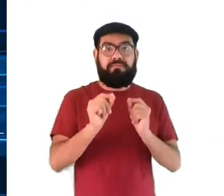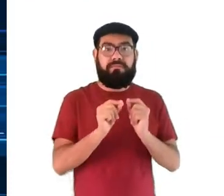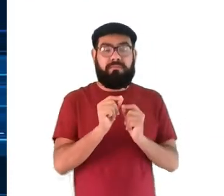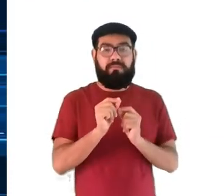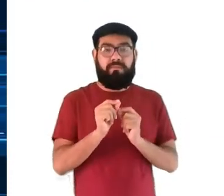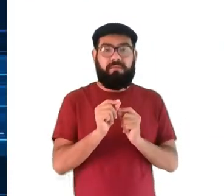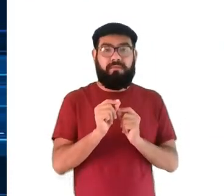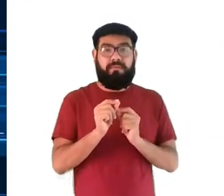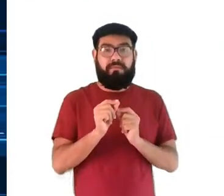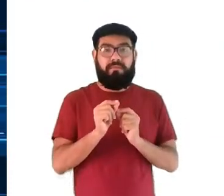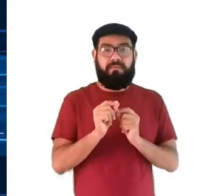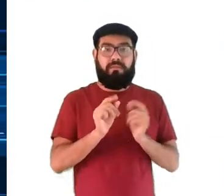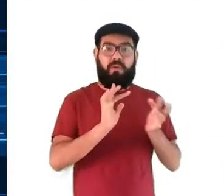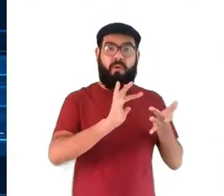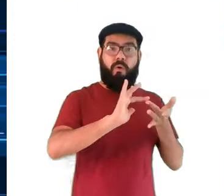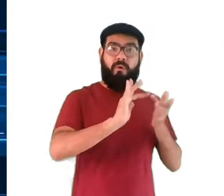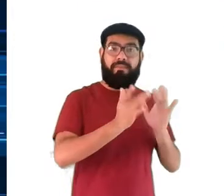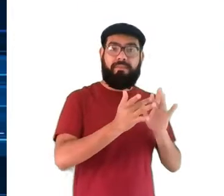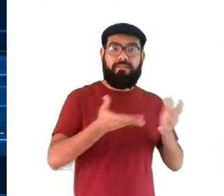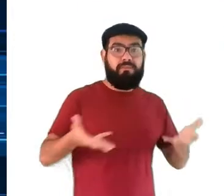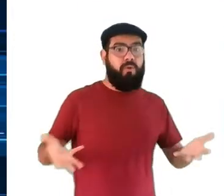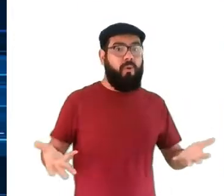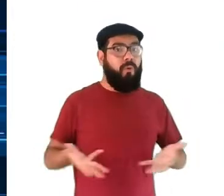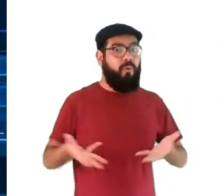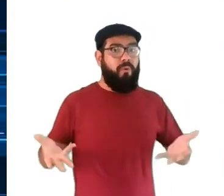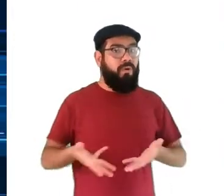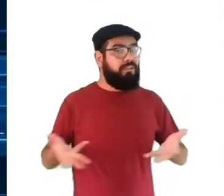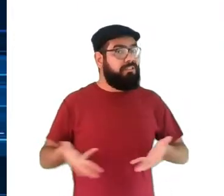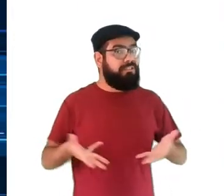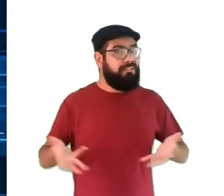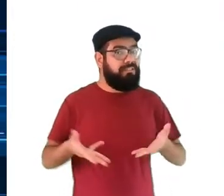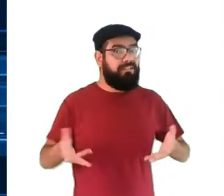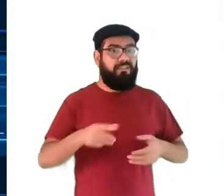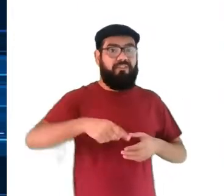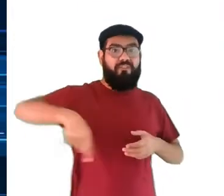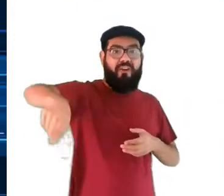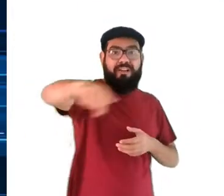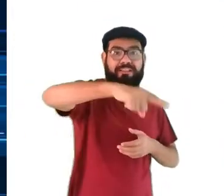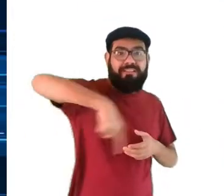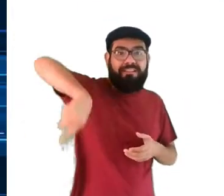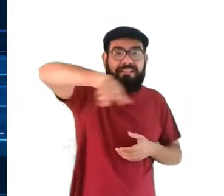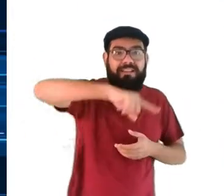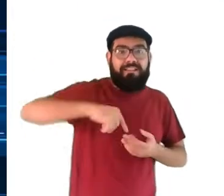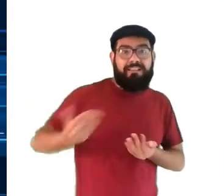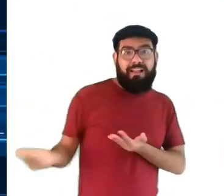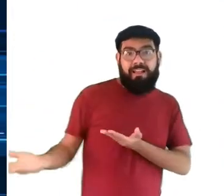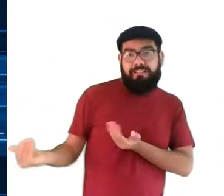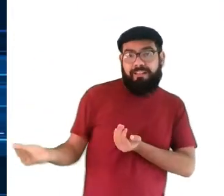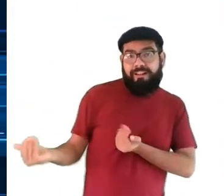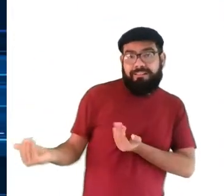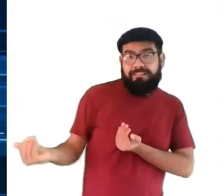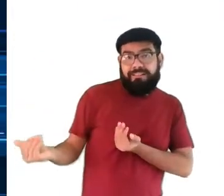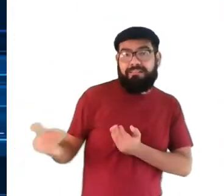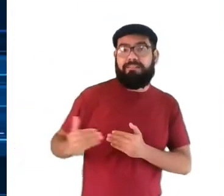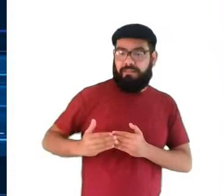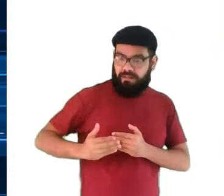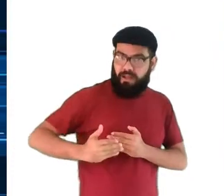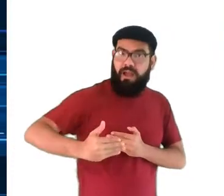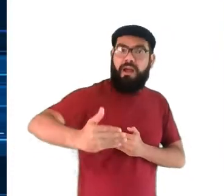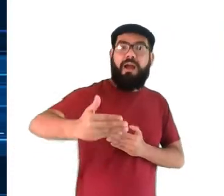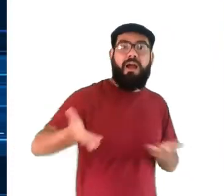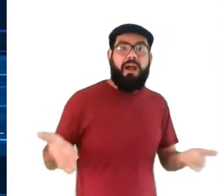contexto atual. Vocês, enquanto adolescentes, ou adolescente na contemporaneidade. Destacando mais sobre